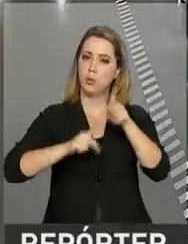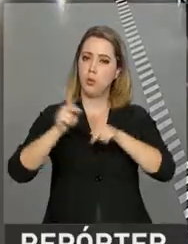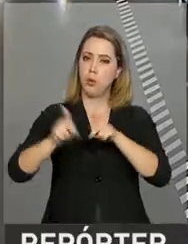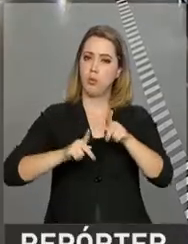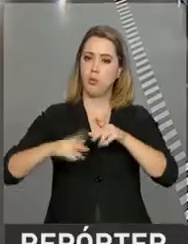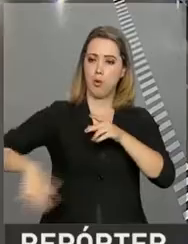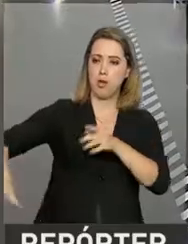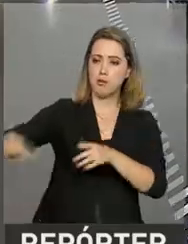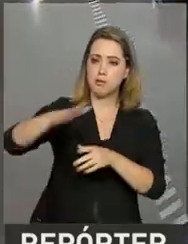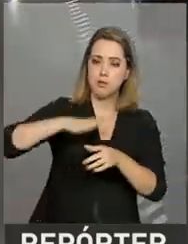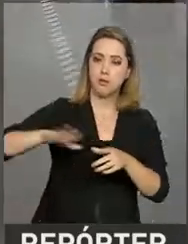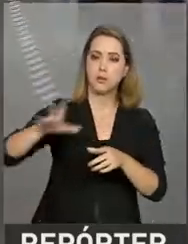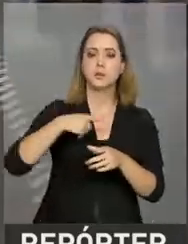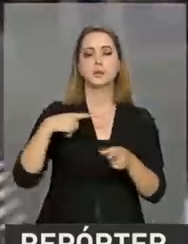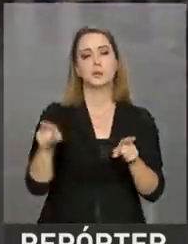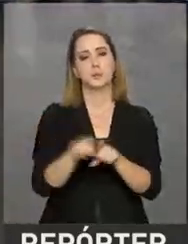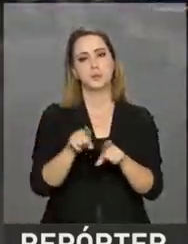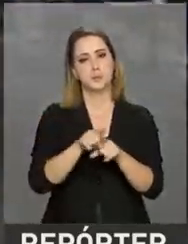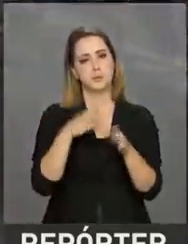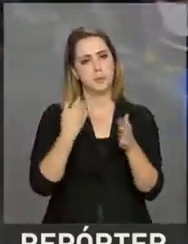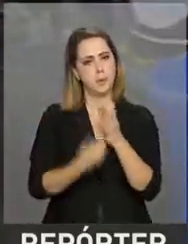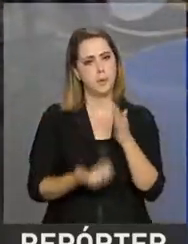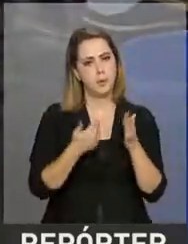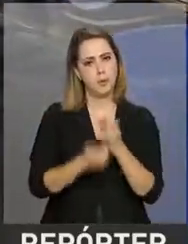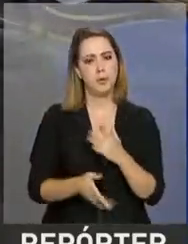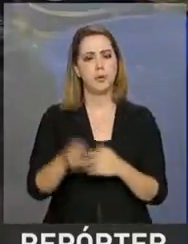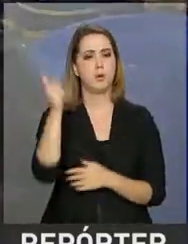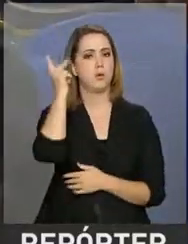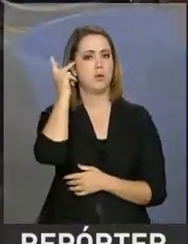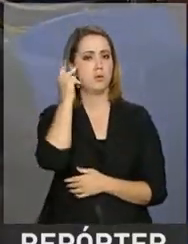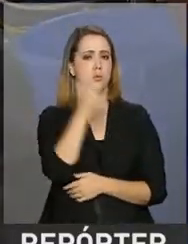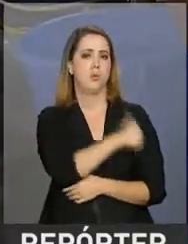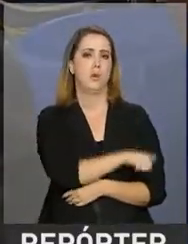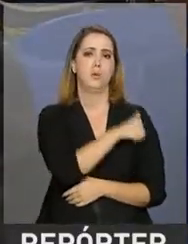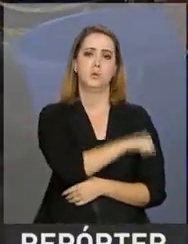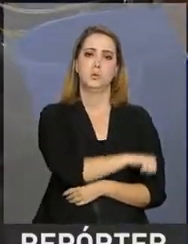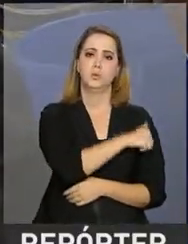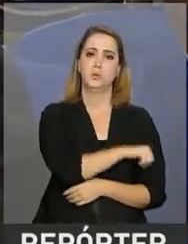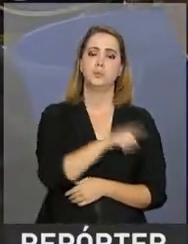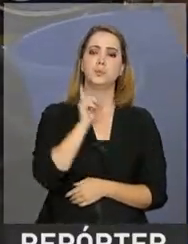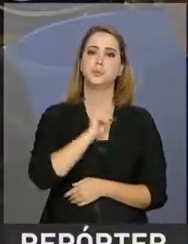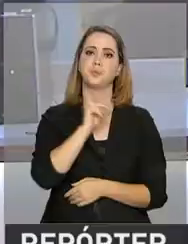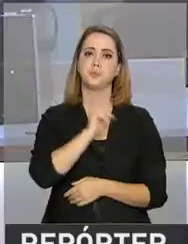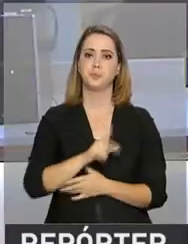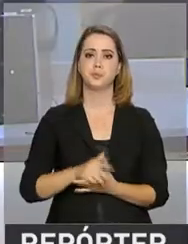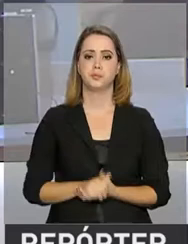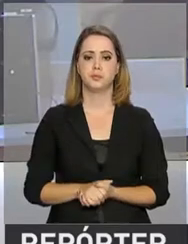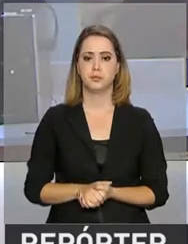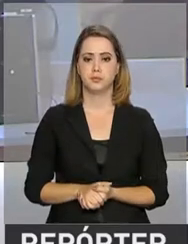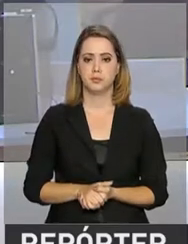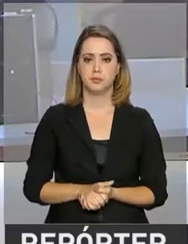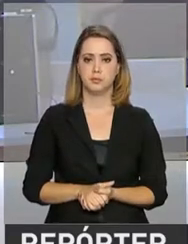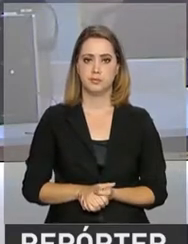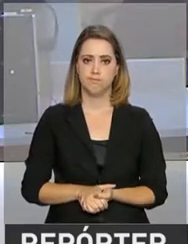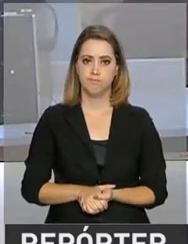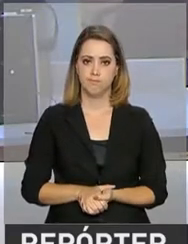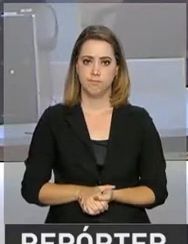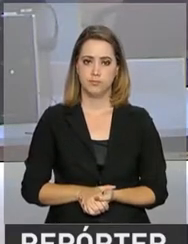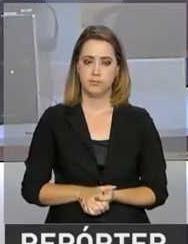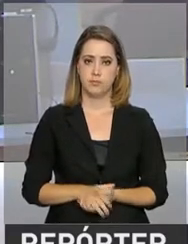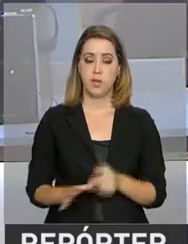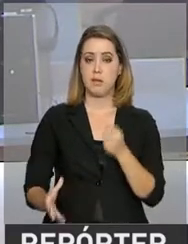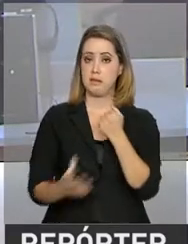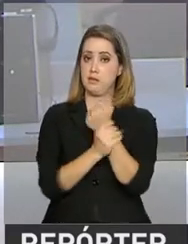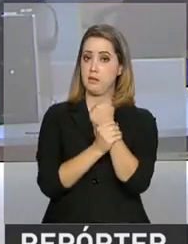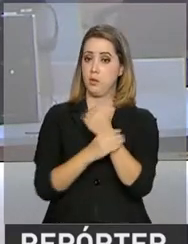os que mais perderam postos de trabalho são paulo rio de janeiro e minas gerais a segurança